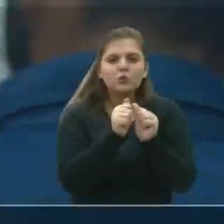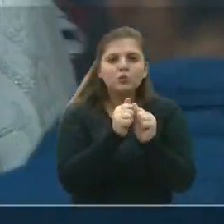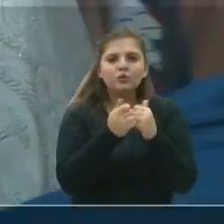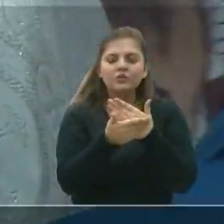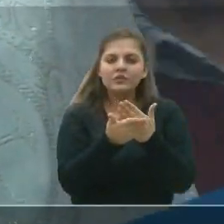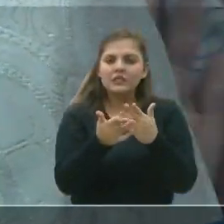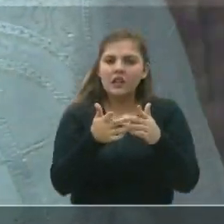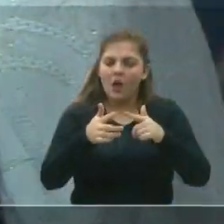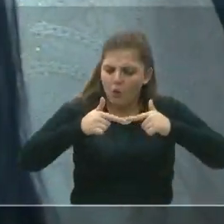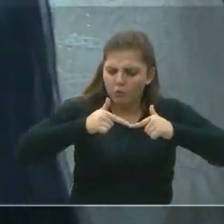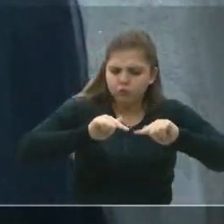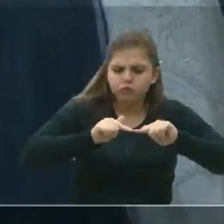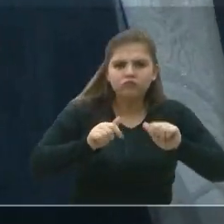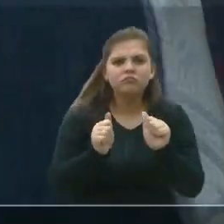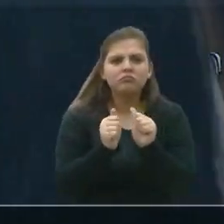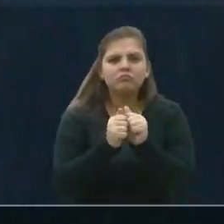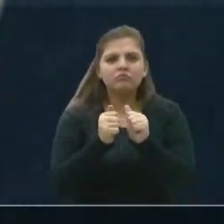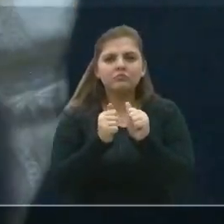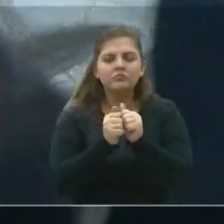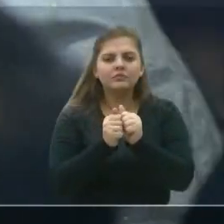Suportar, lutar, renunciar.